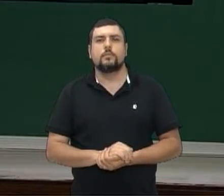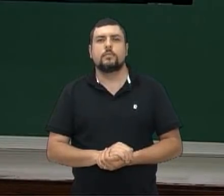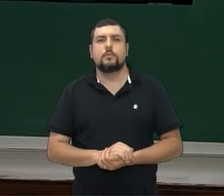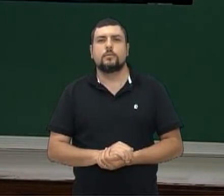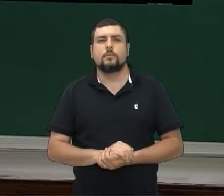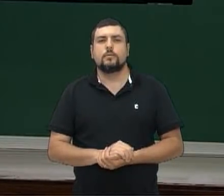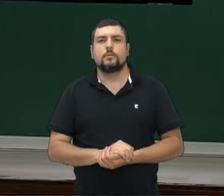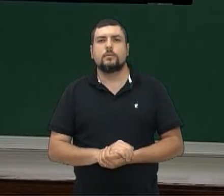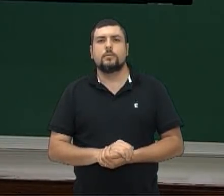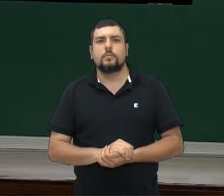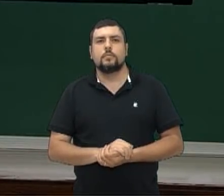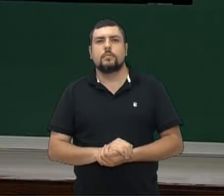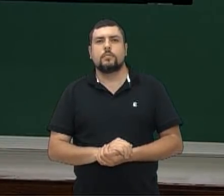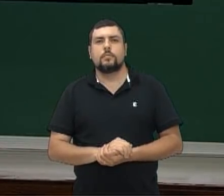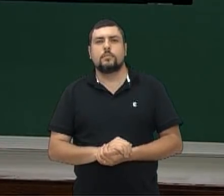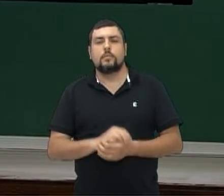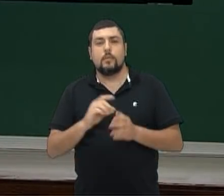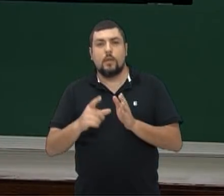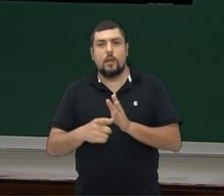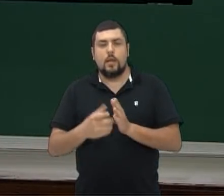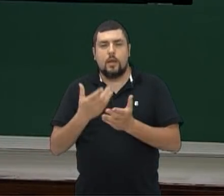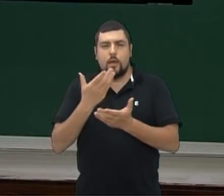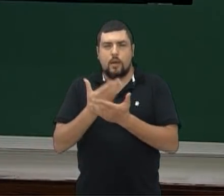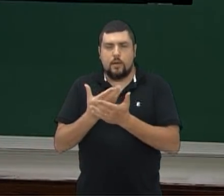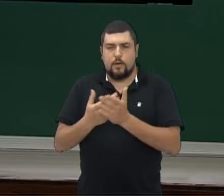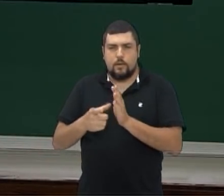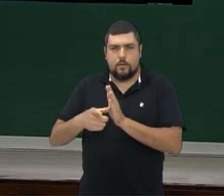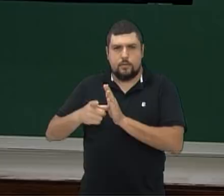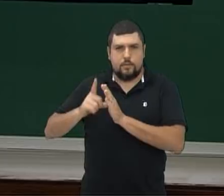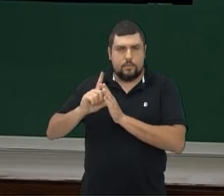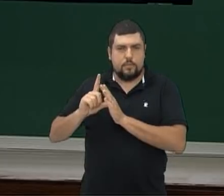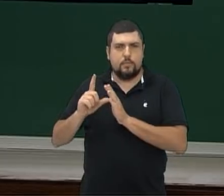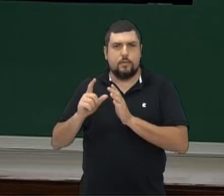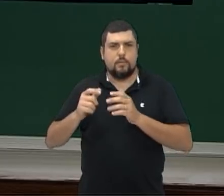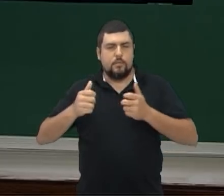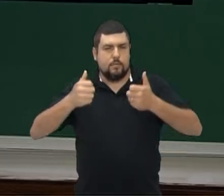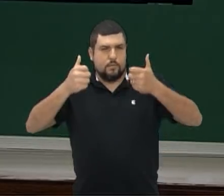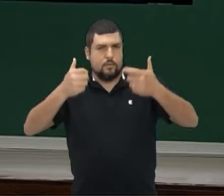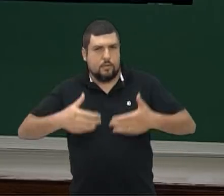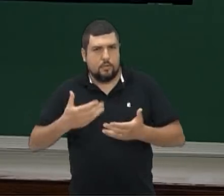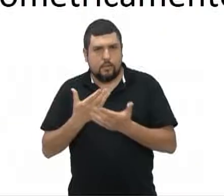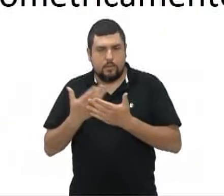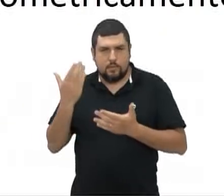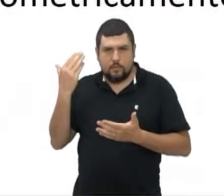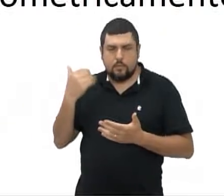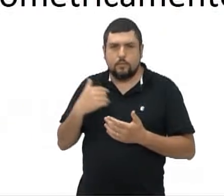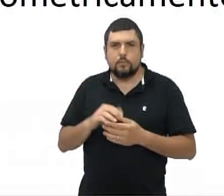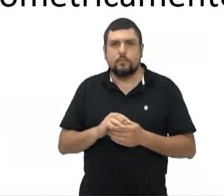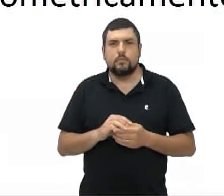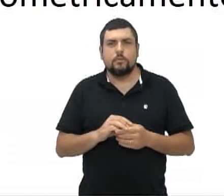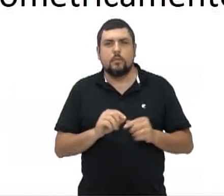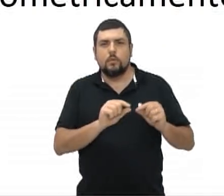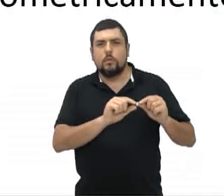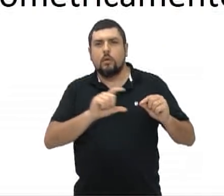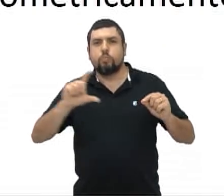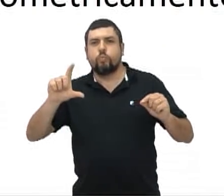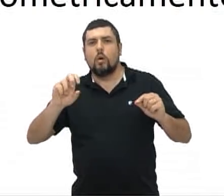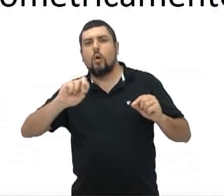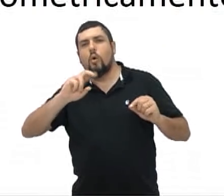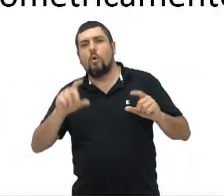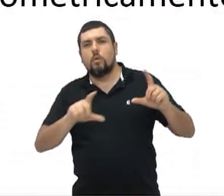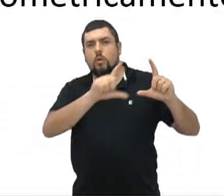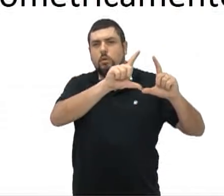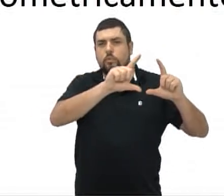Essa curiosidade a gente já tinha passado aí na aula anterior, mas vale reforçar. Numa ampliação ou redução, as